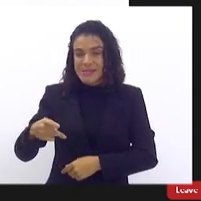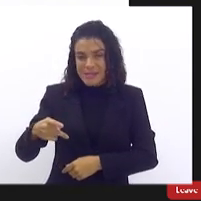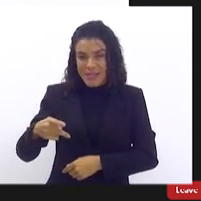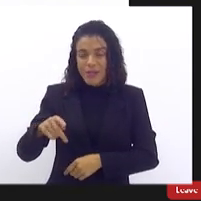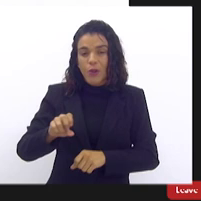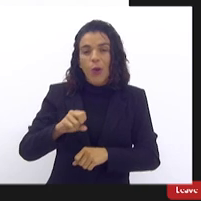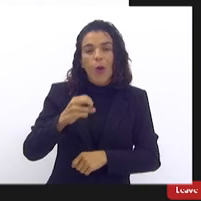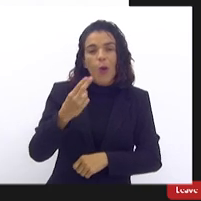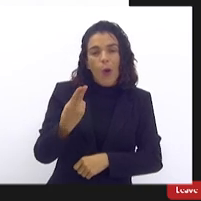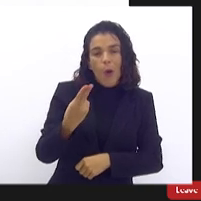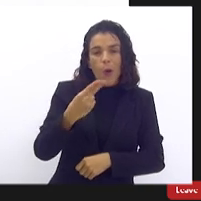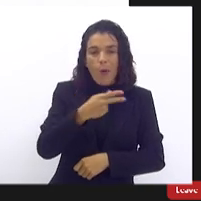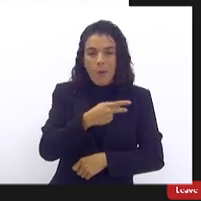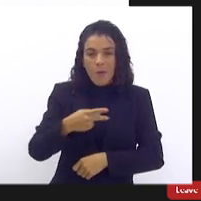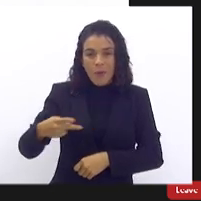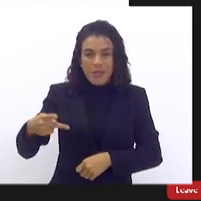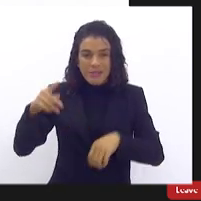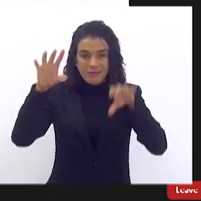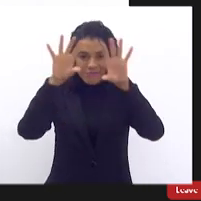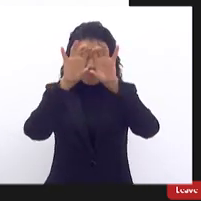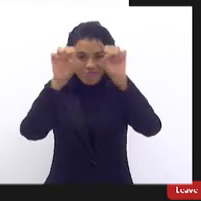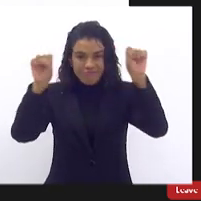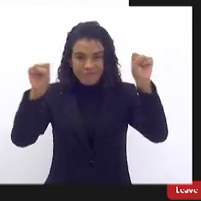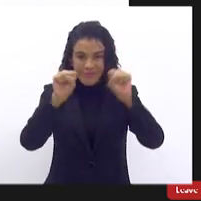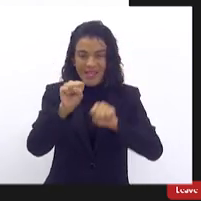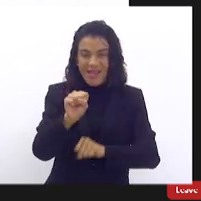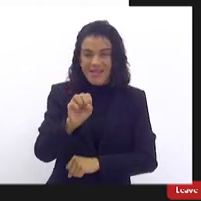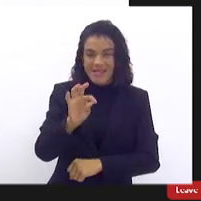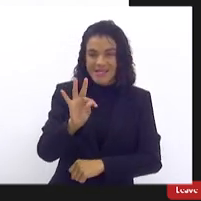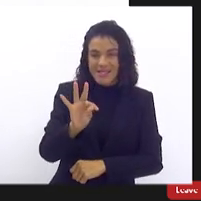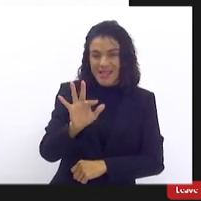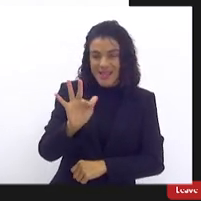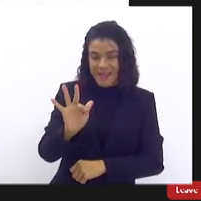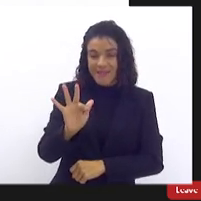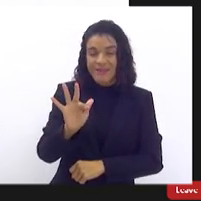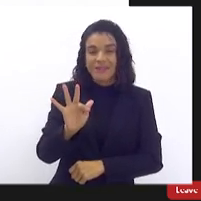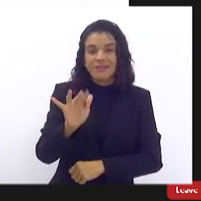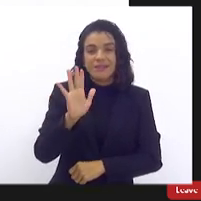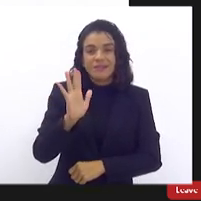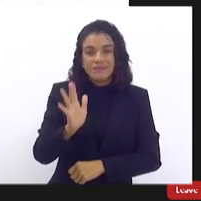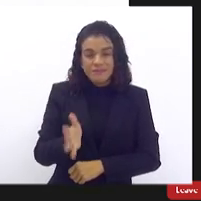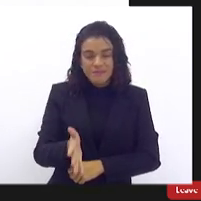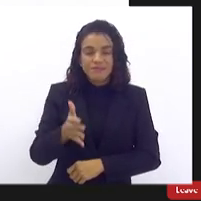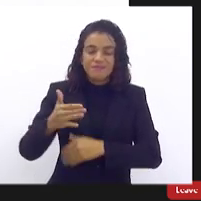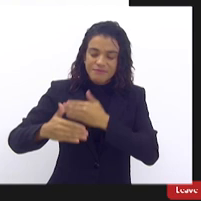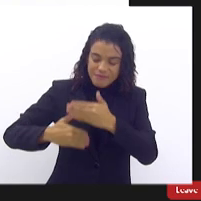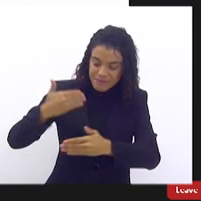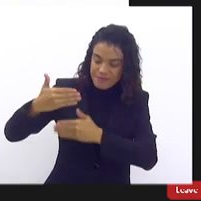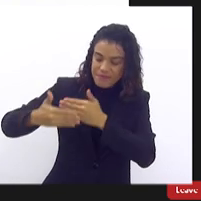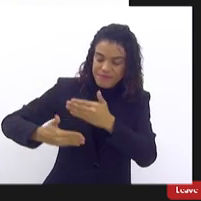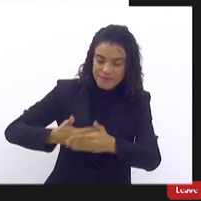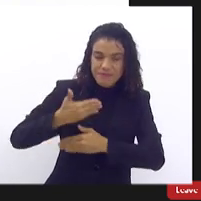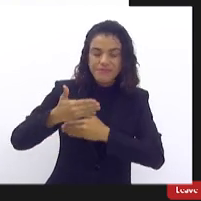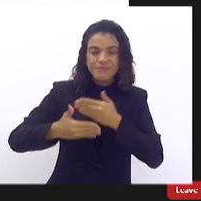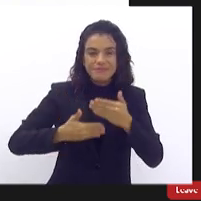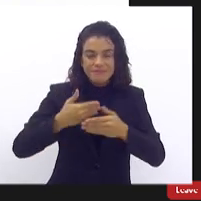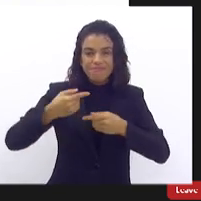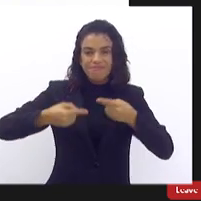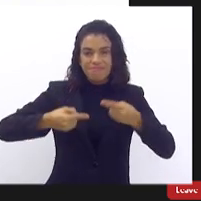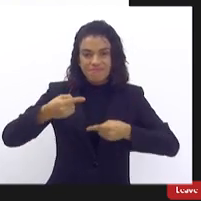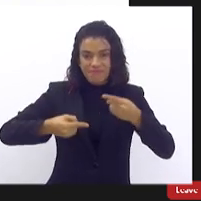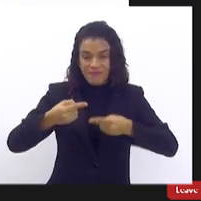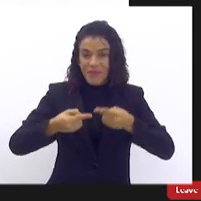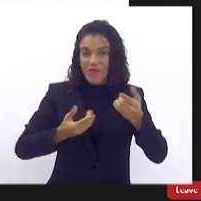do STF. Então, assim, a gente via que era, inclusive, um projeto de lei que já vinha sendo debatido de antes e que foi aprovado